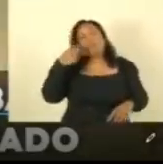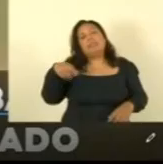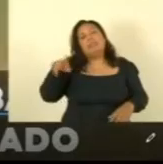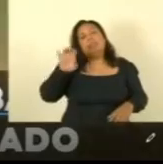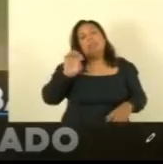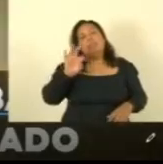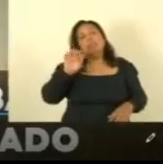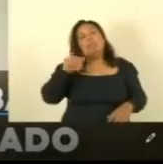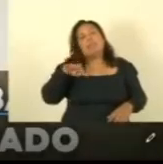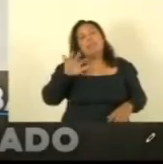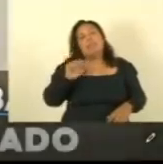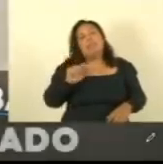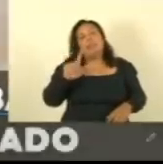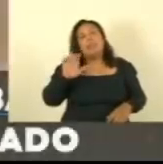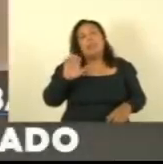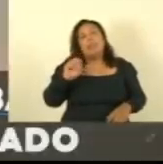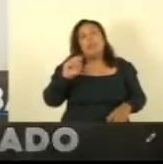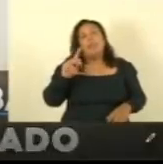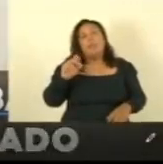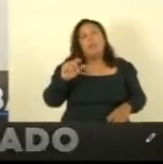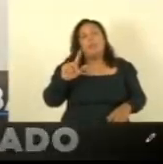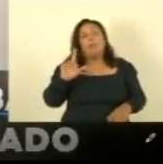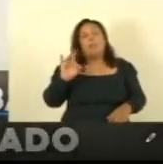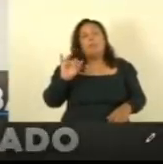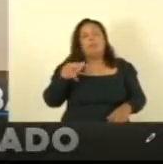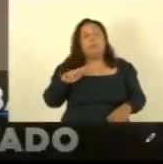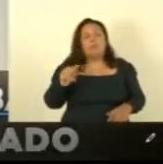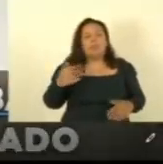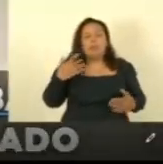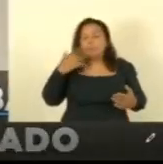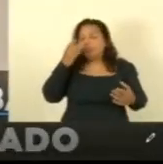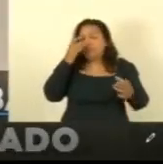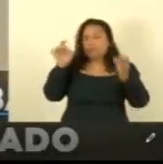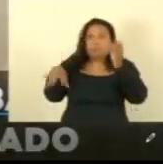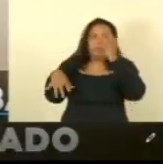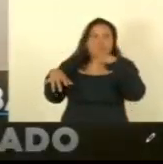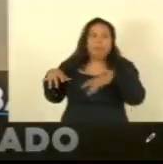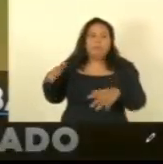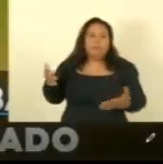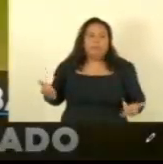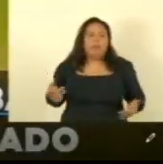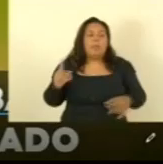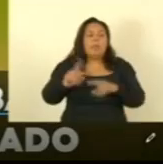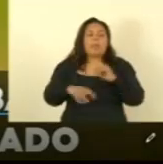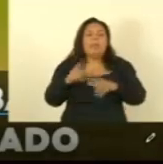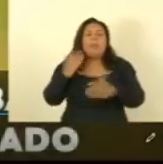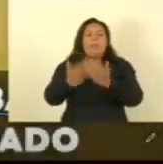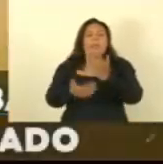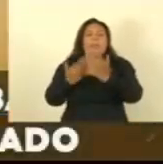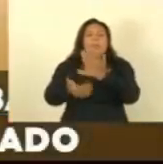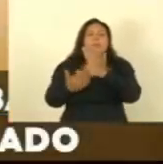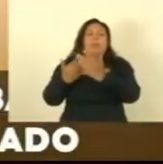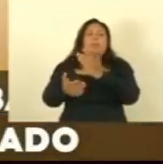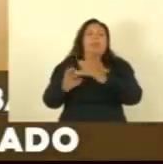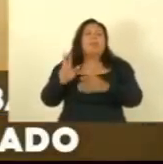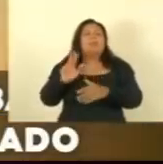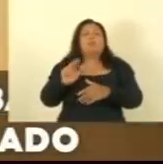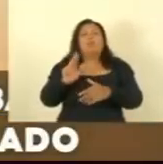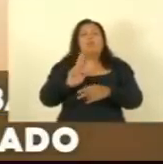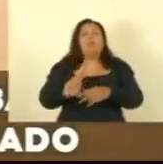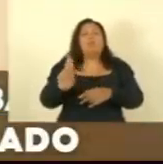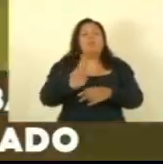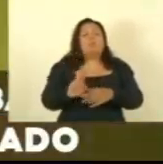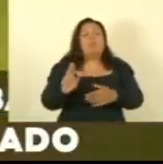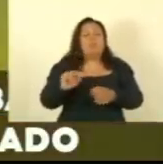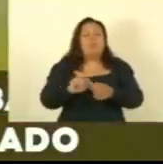Leopoldina, ó. Tudo abandonado, ó. Tá vendo? Mas olha quanto material perdido aí, ó. Que não foi usado e não fez ainda, ó.